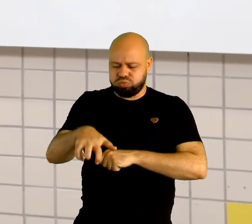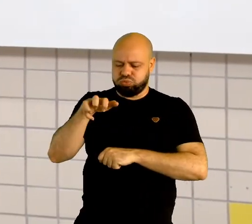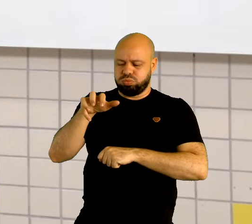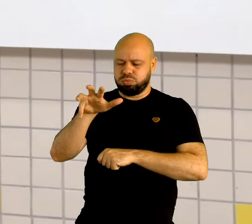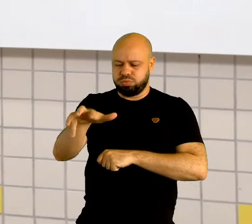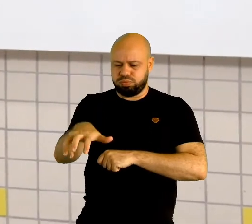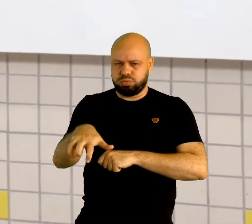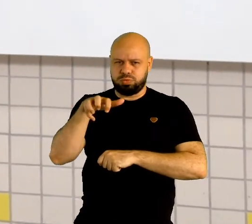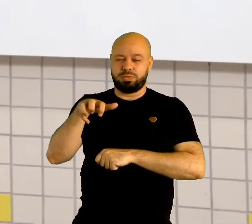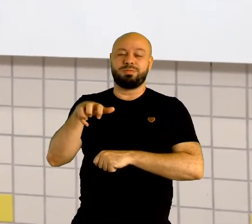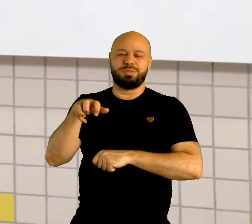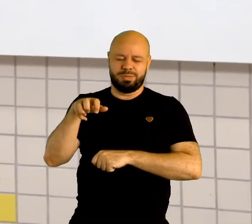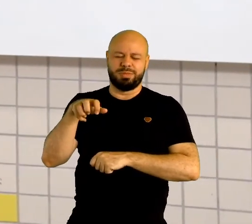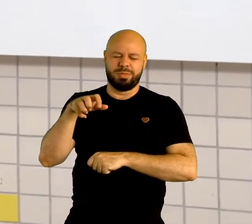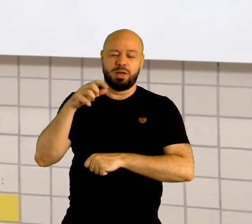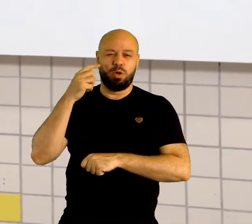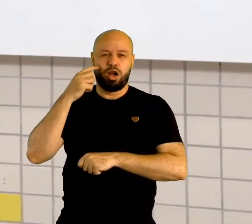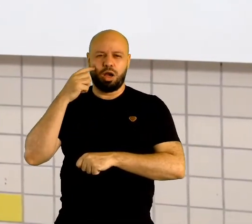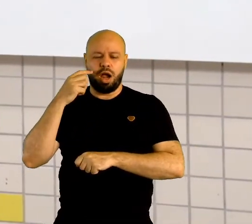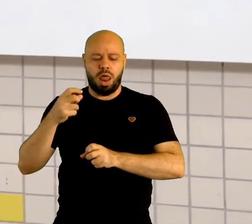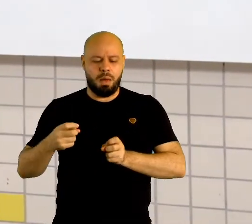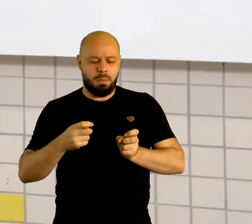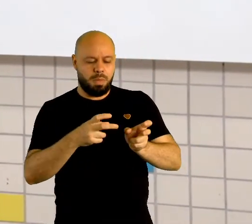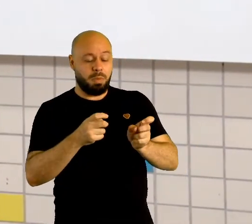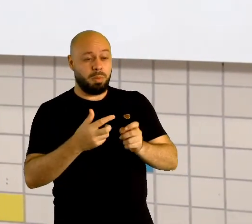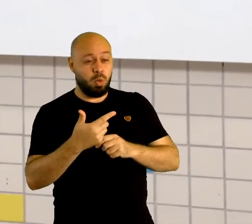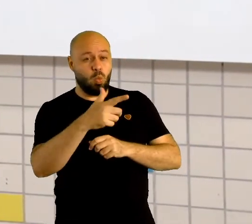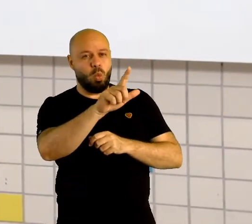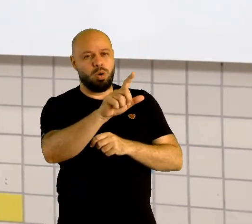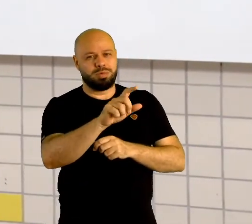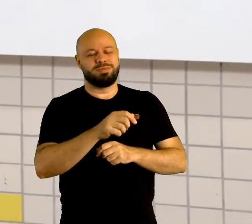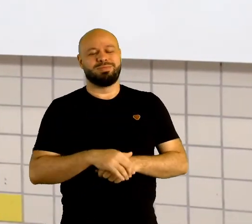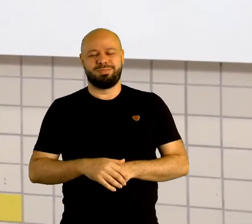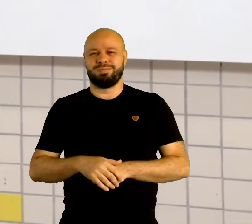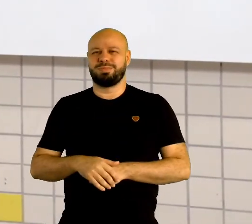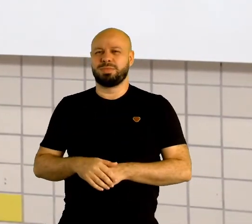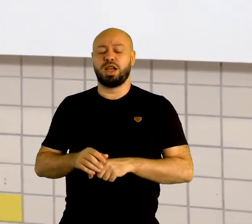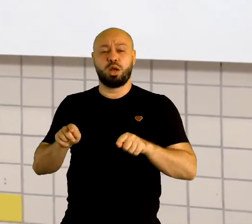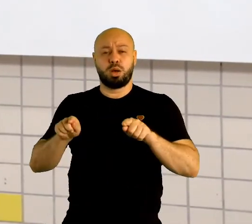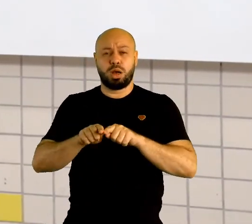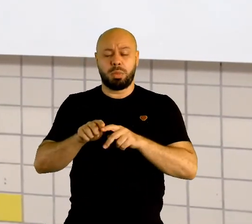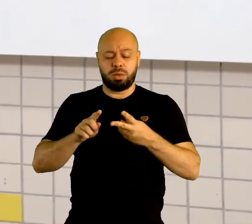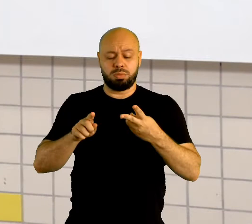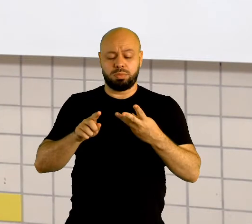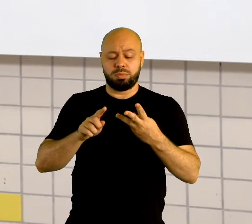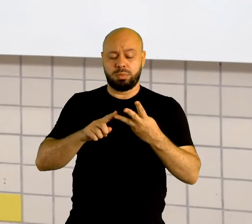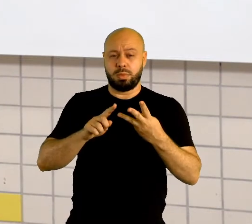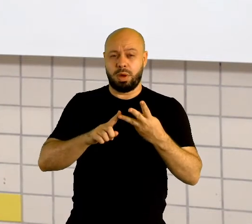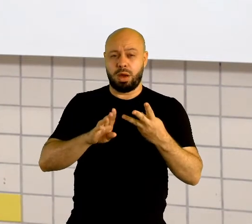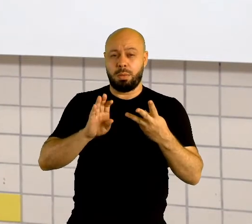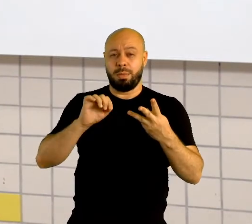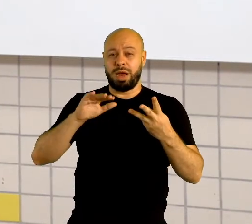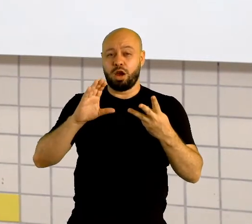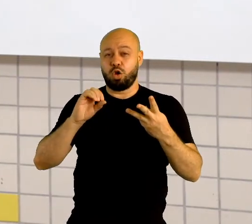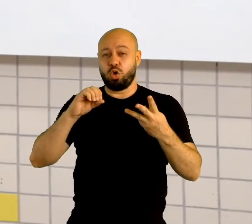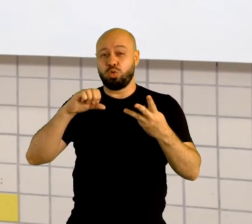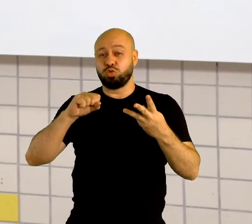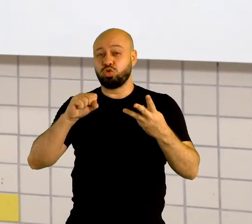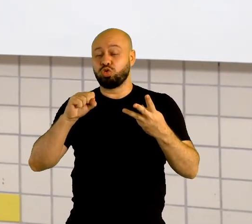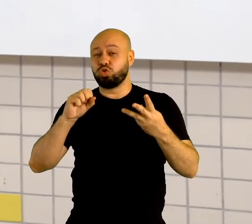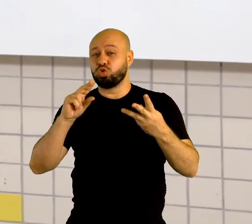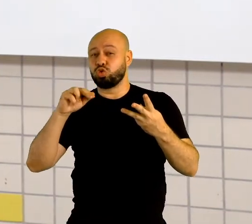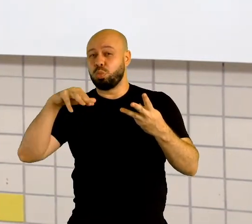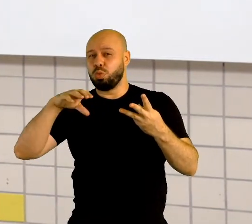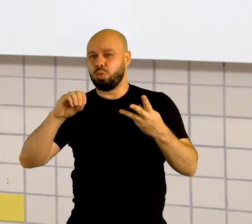sobre as indústrias de bens de consumo, que são aquelas que já trabalham com os produtinhos que a